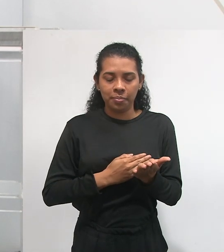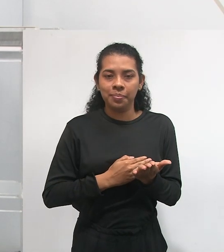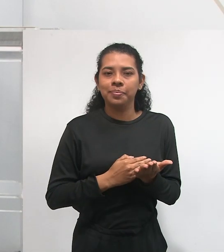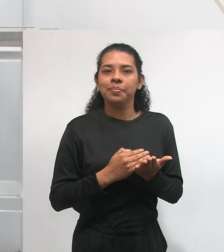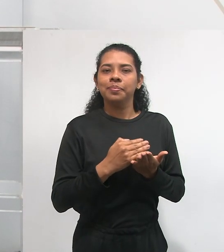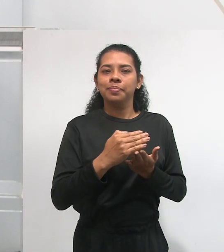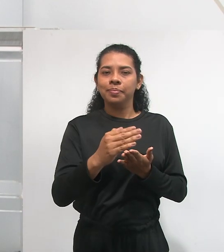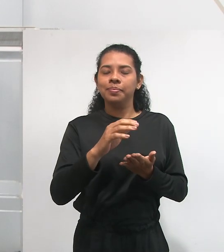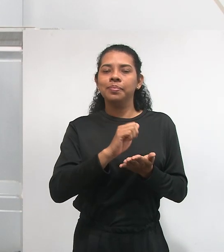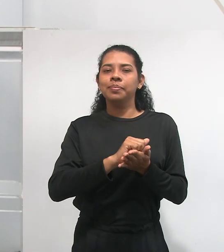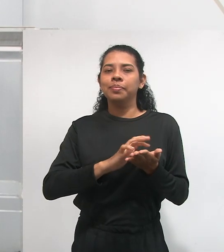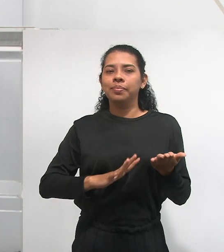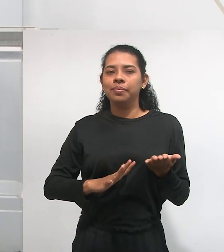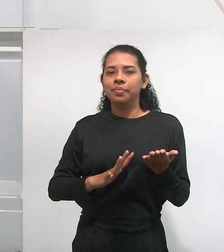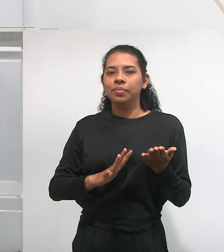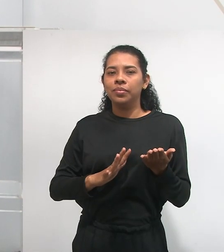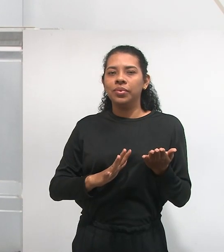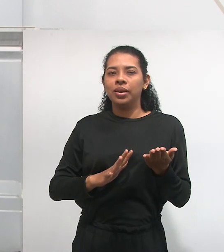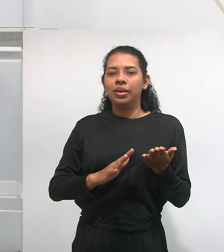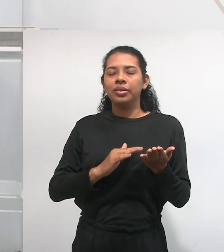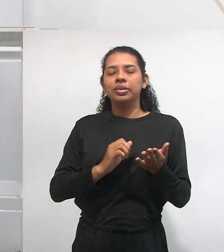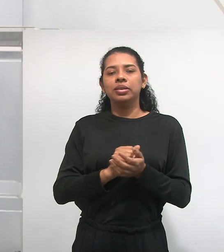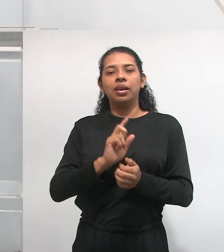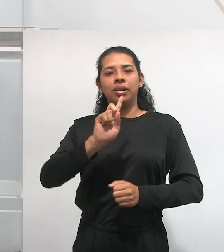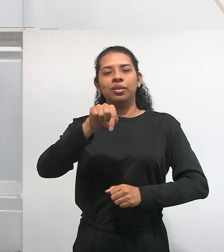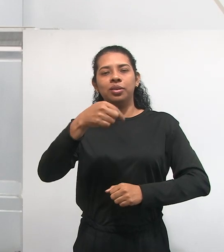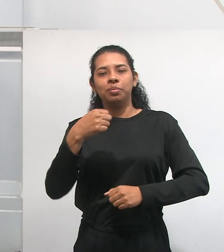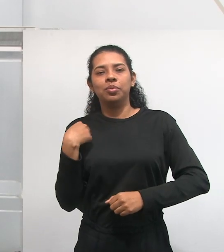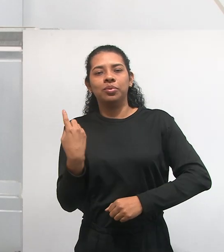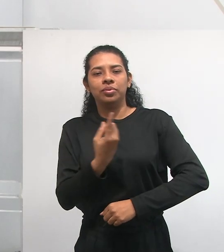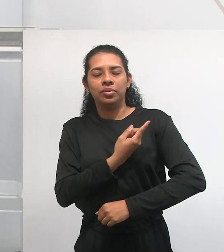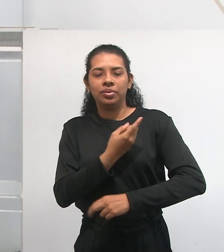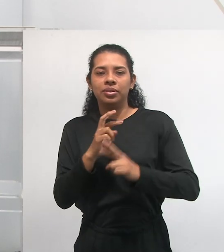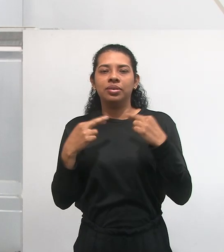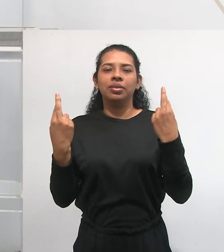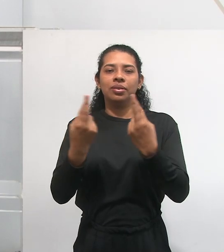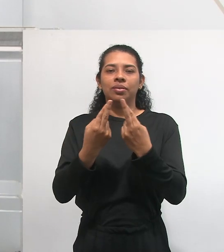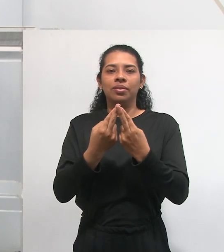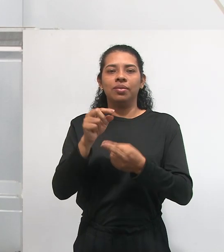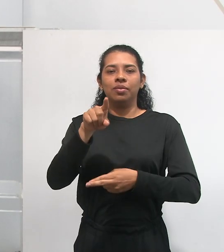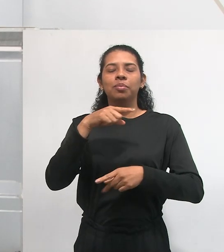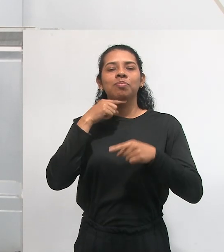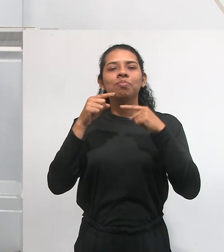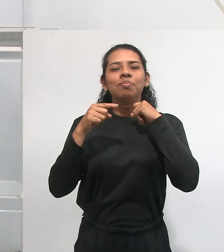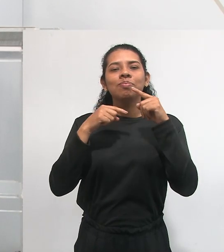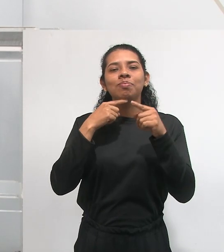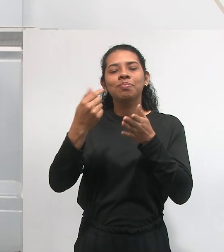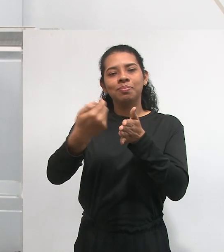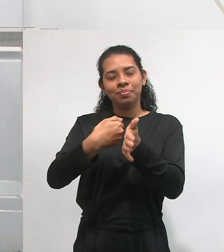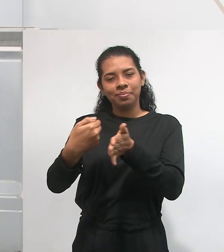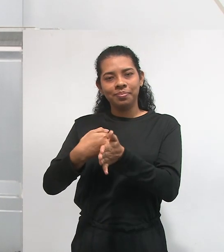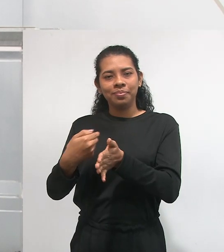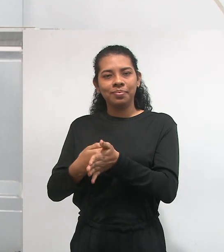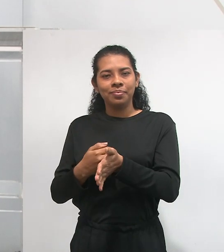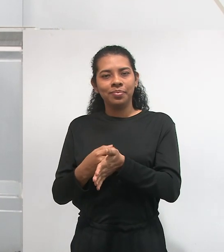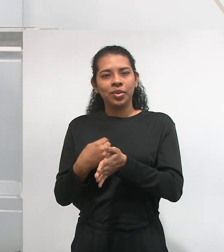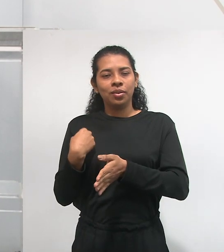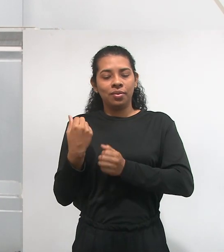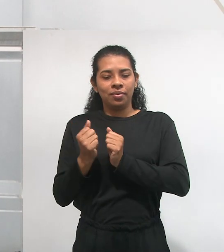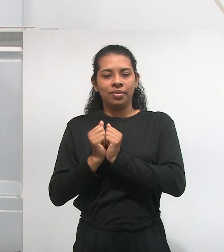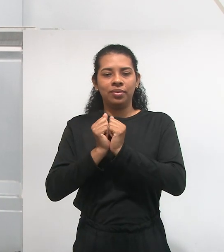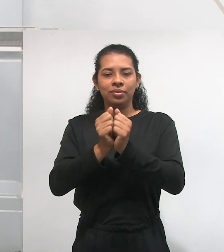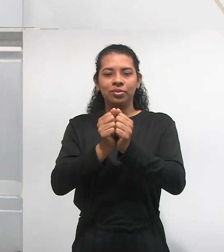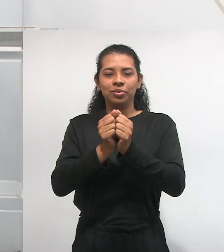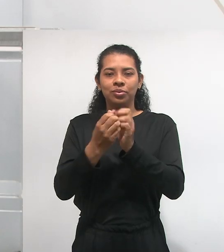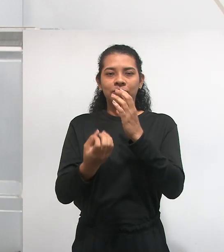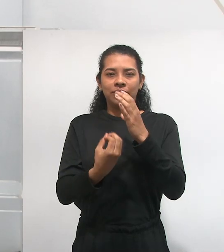inicial da tua atividade e ao longo dos nossos encontros síncronos, você vai tirando as suas dúvidas e a gente vai conseguir construir melhor esse